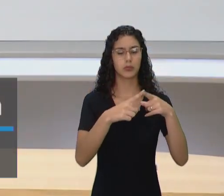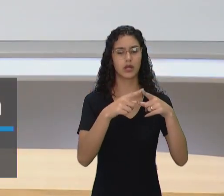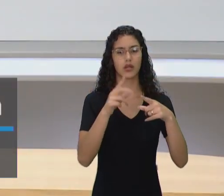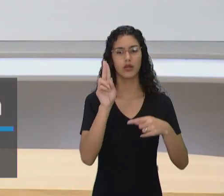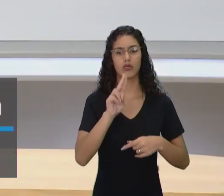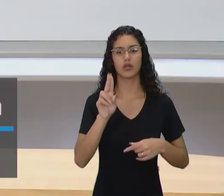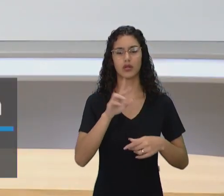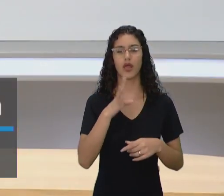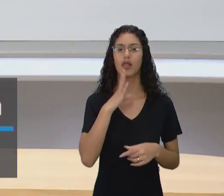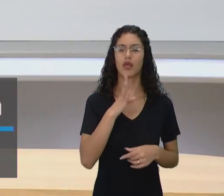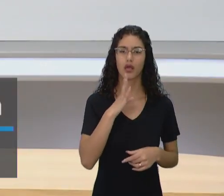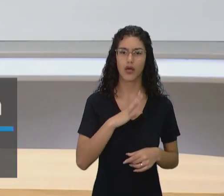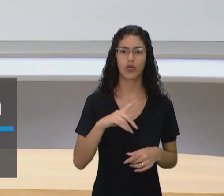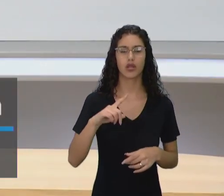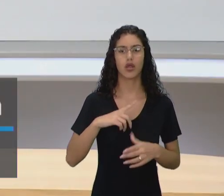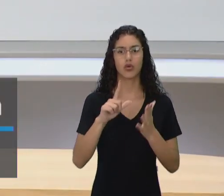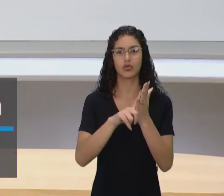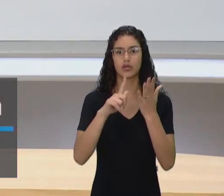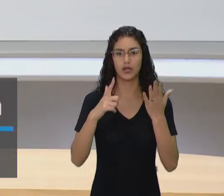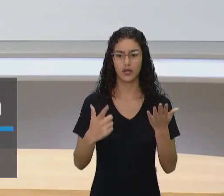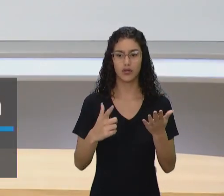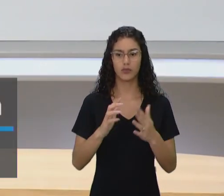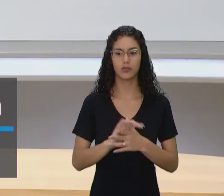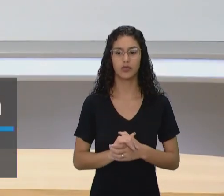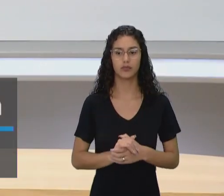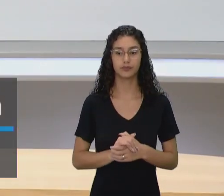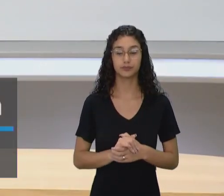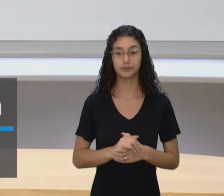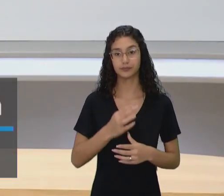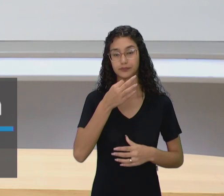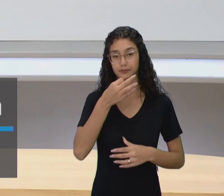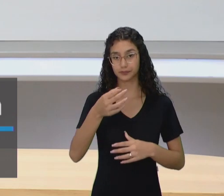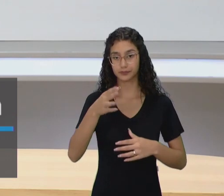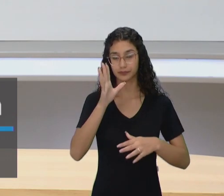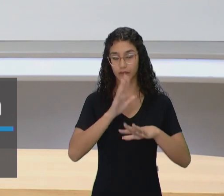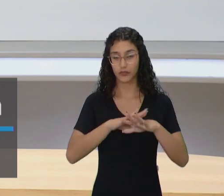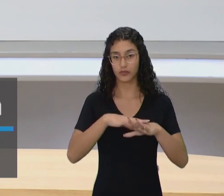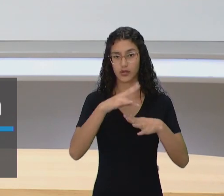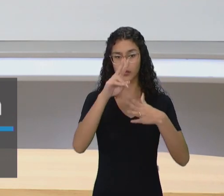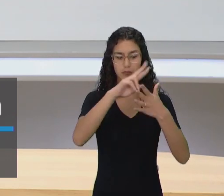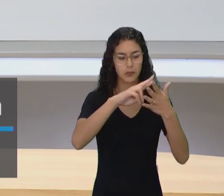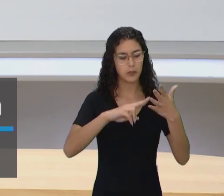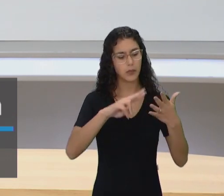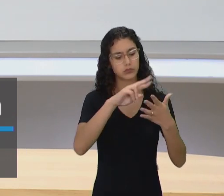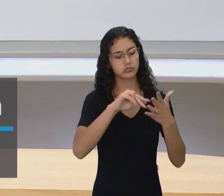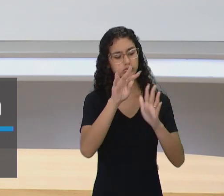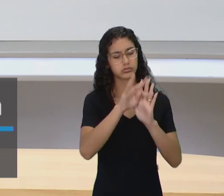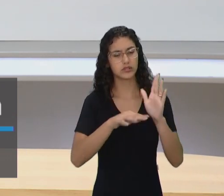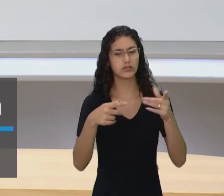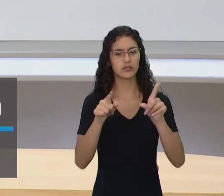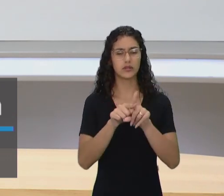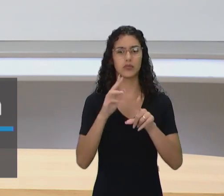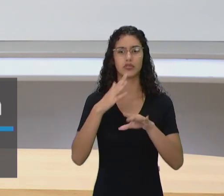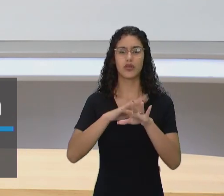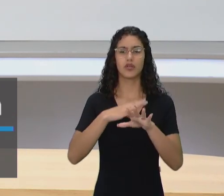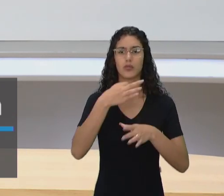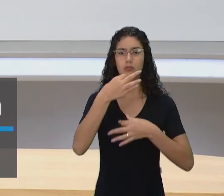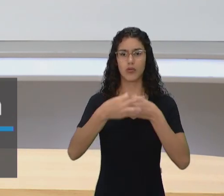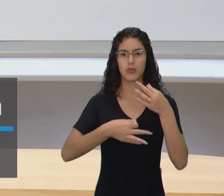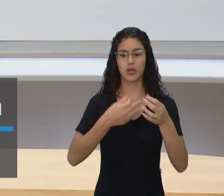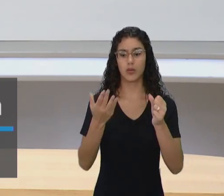que legal isso, né? O jornalismo, o observatório, ele está fazendo a análise do texto e ele já está emitindo uma